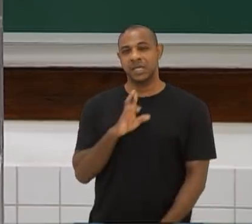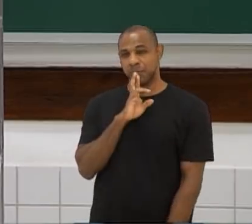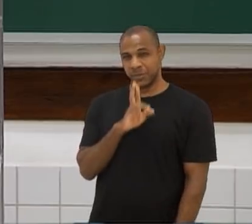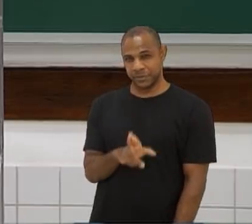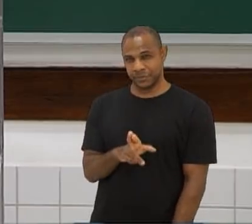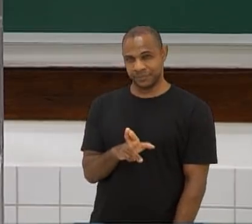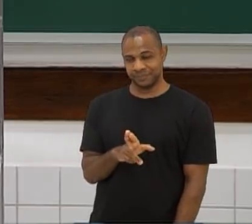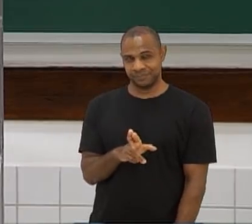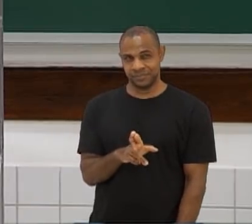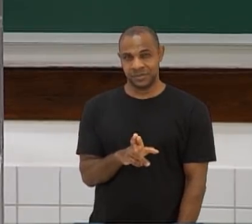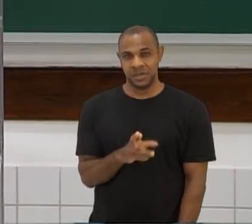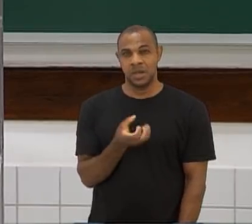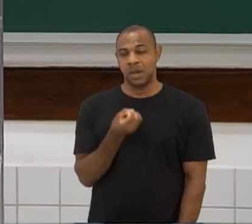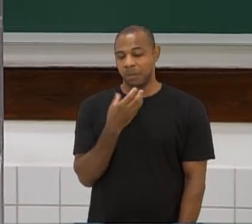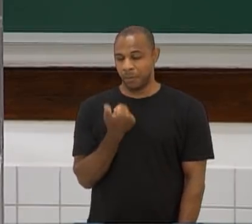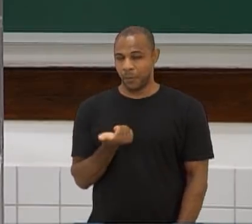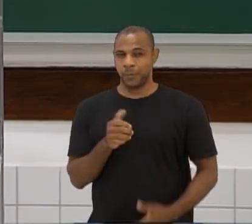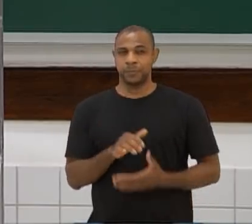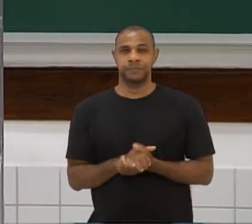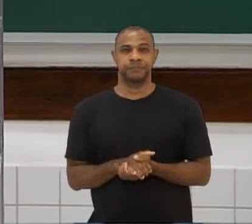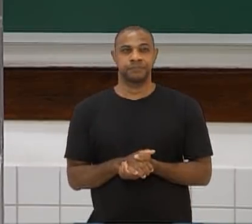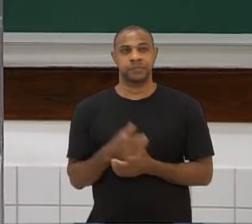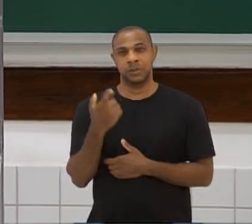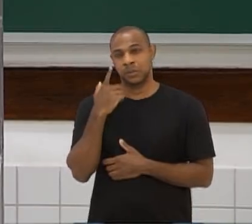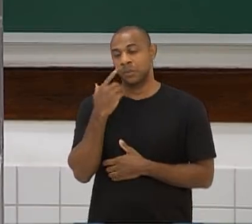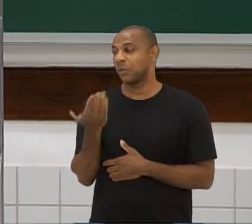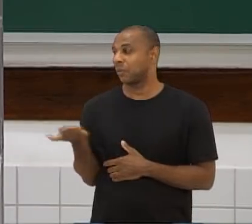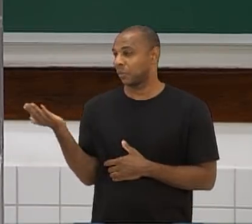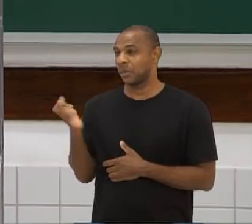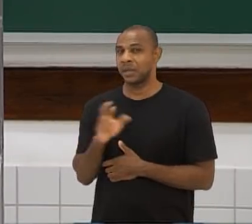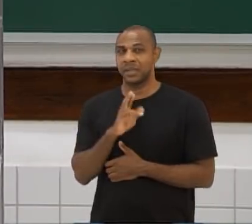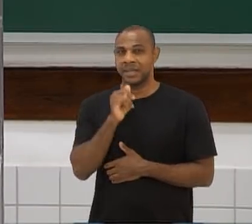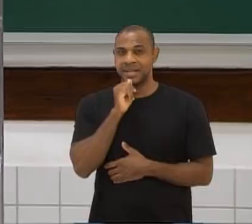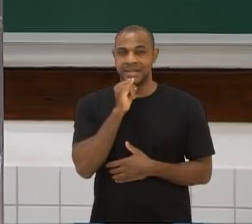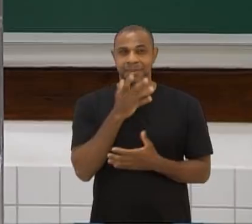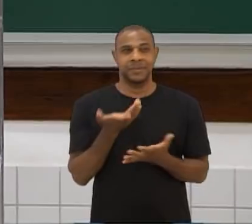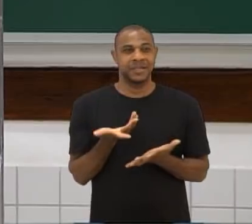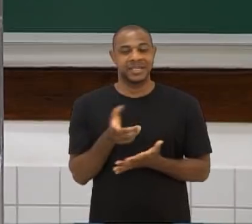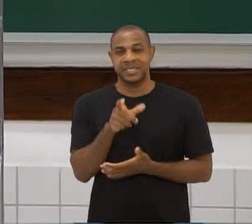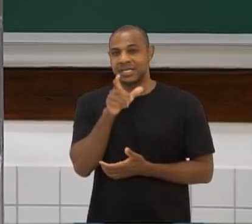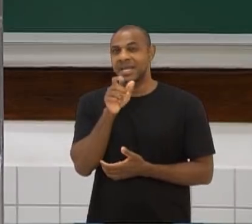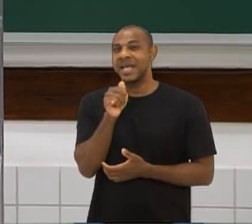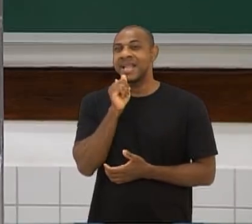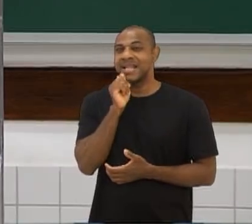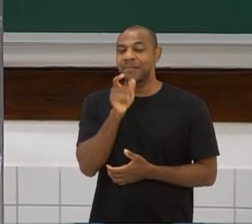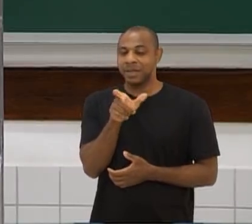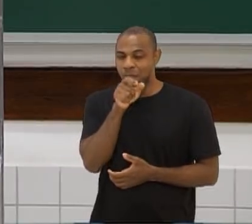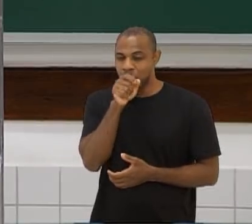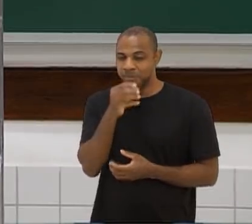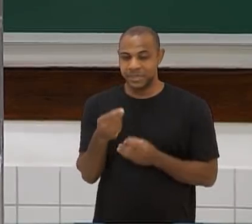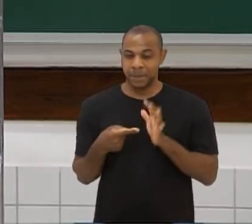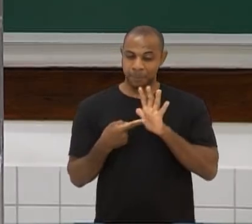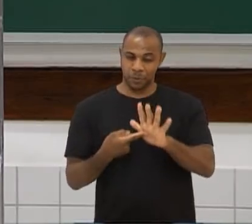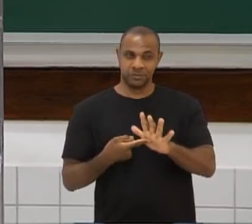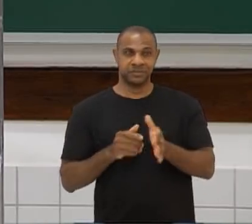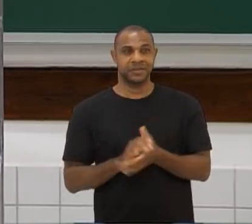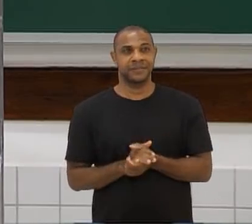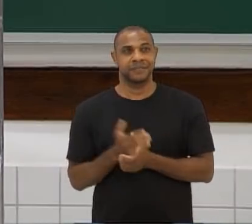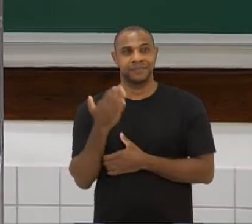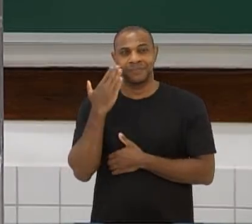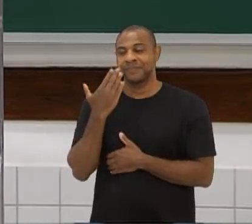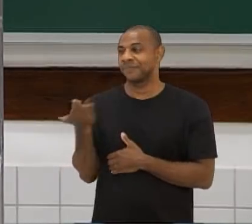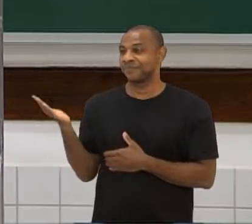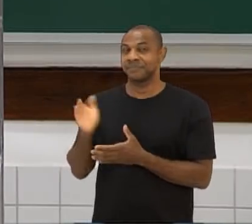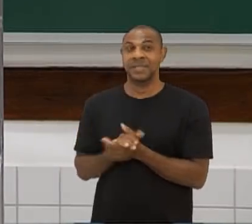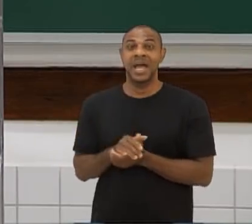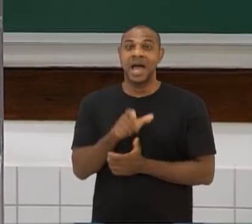Respondeu? Ótimo. Então, veja bem, exemplos que as formigas nos dão. Você conseguiu encontrar? Vamos conferir?